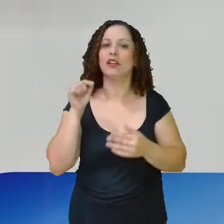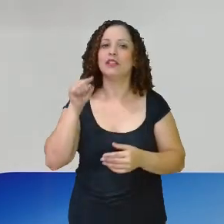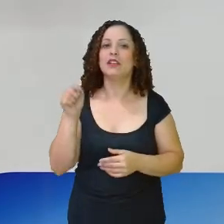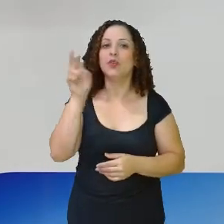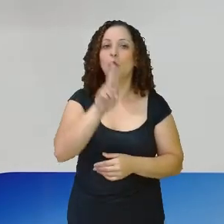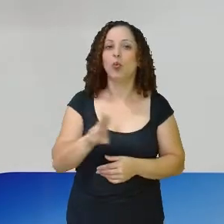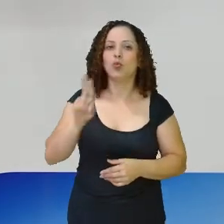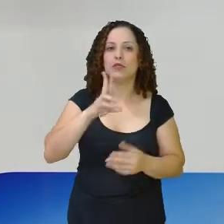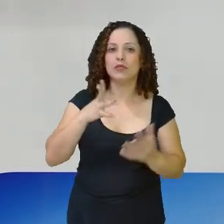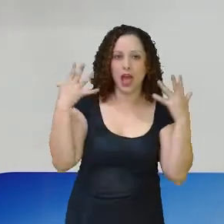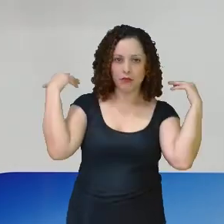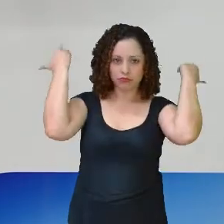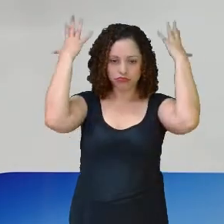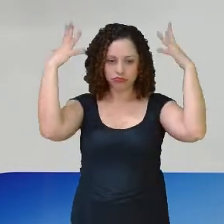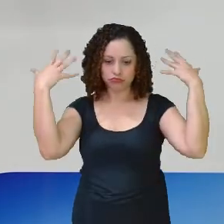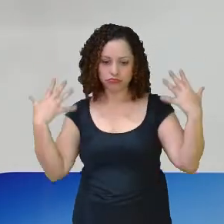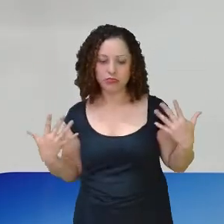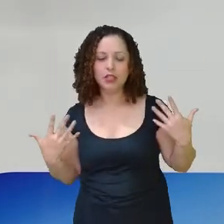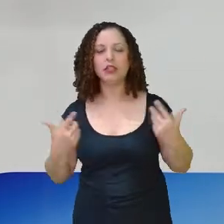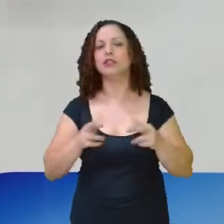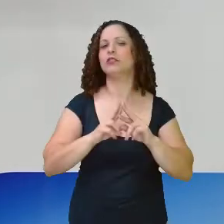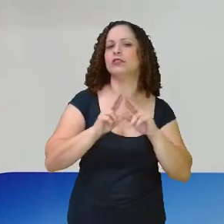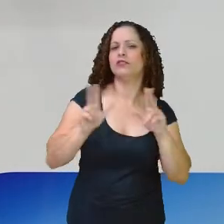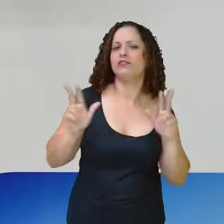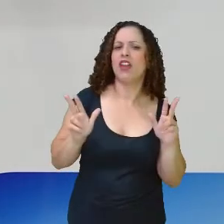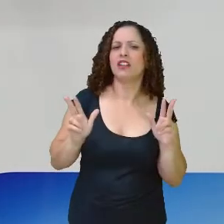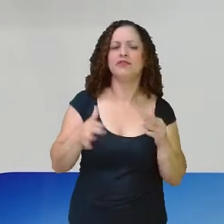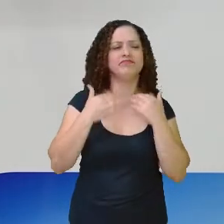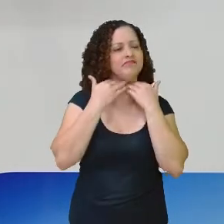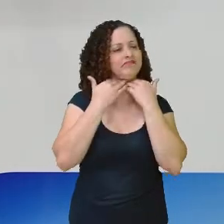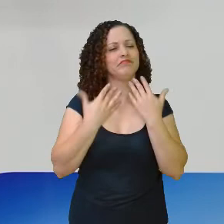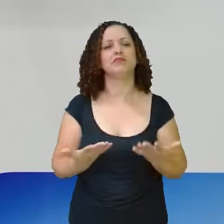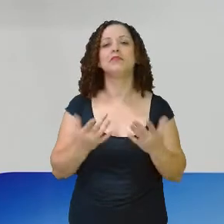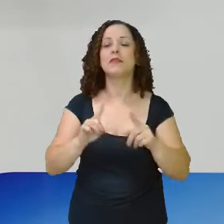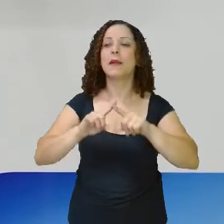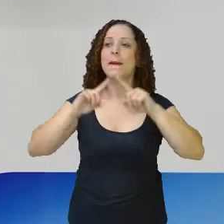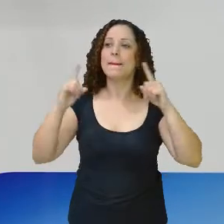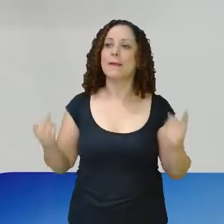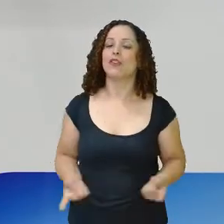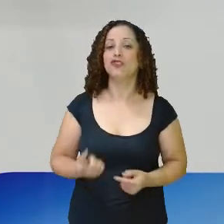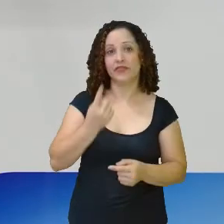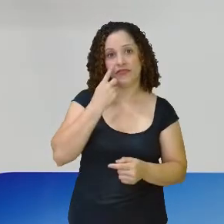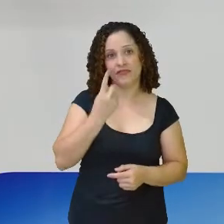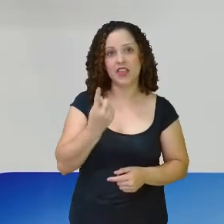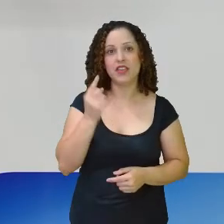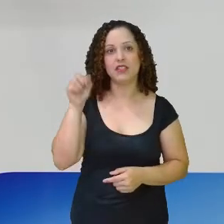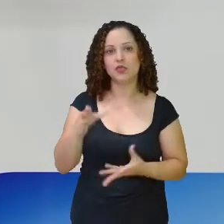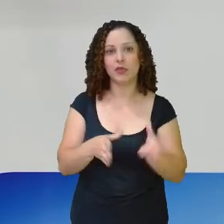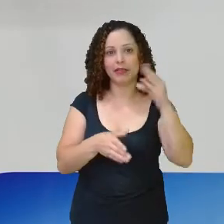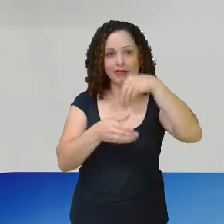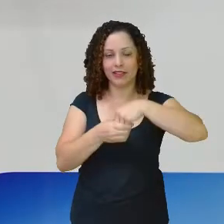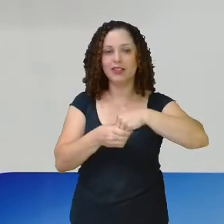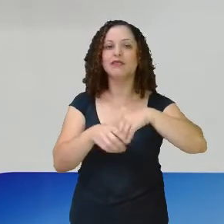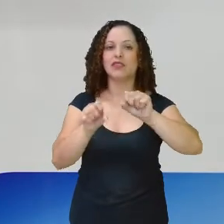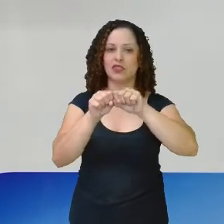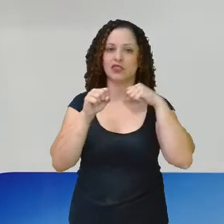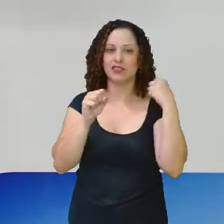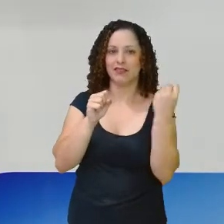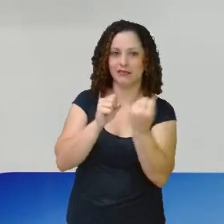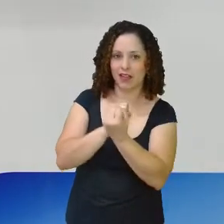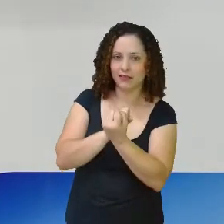um penteado de uma forma, se você usa um penteado de outra. Infelizmente, a gente vê isso muito na nossa sociedade. Pessoas